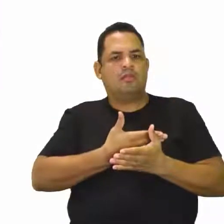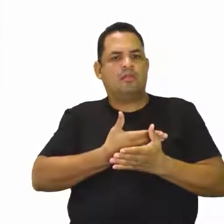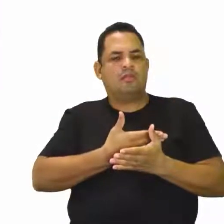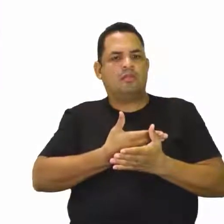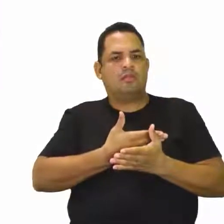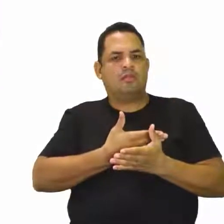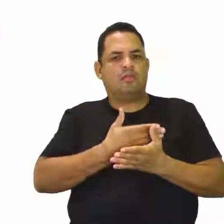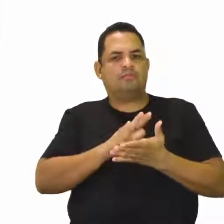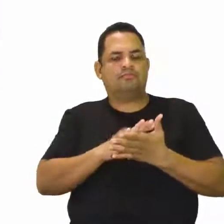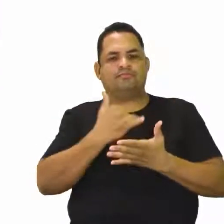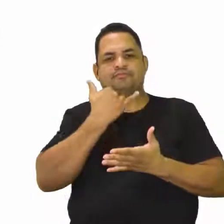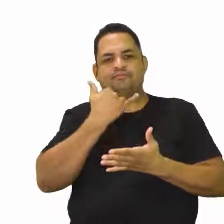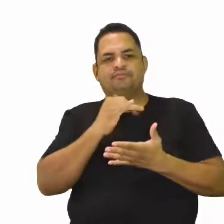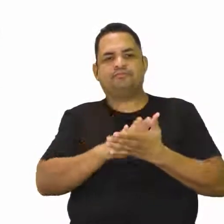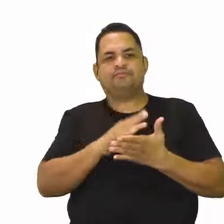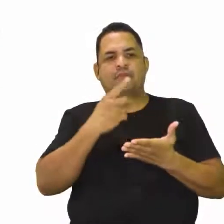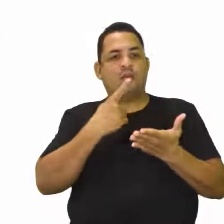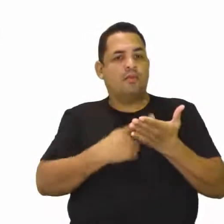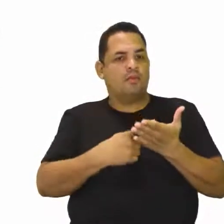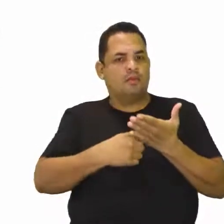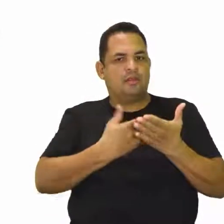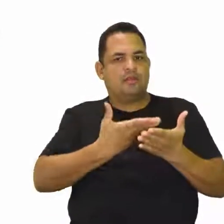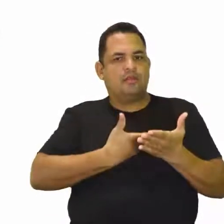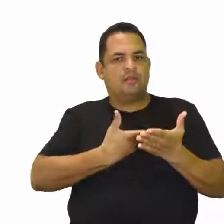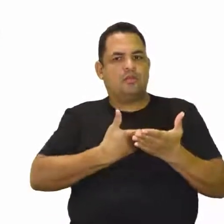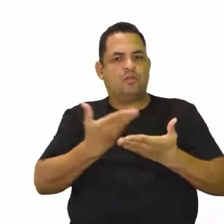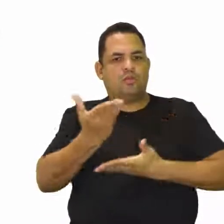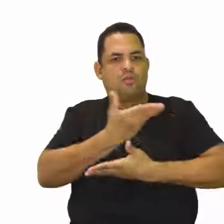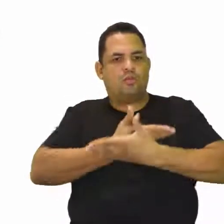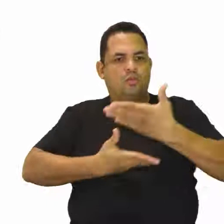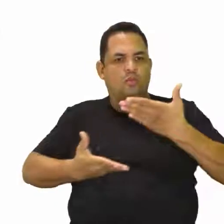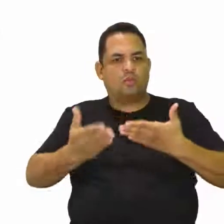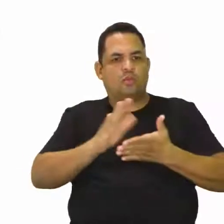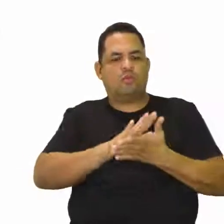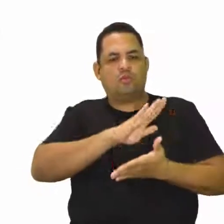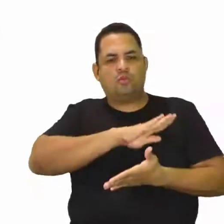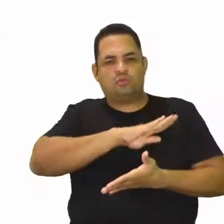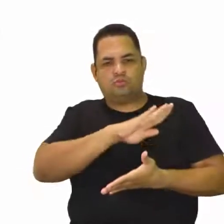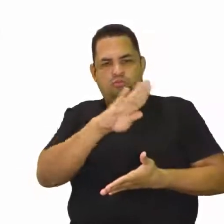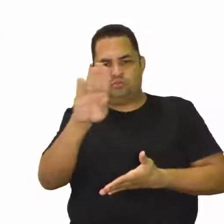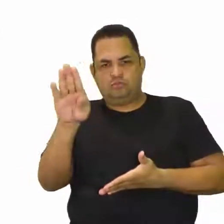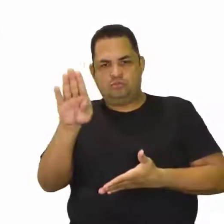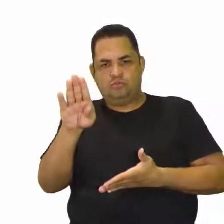agressão, um pacto de amizade e cooperação com Mussolini.